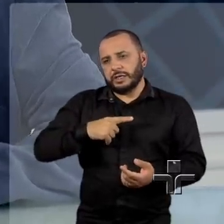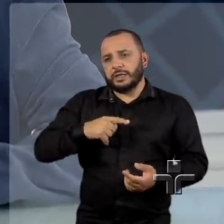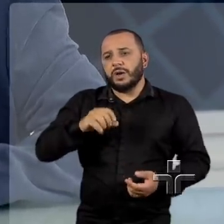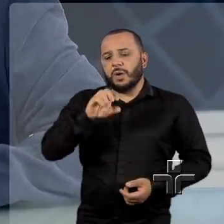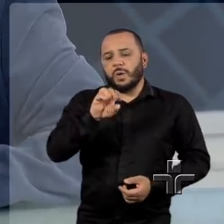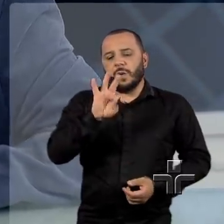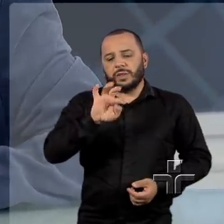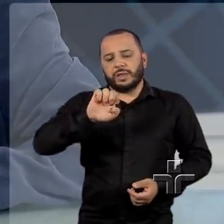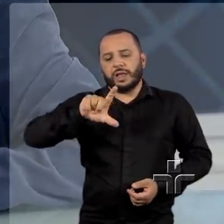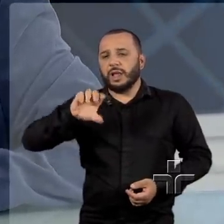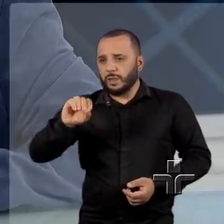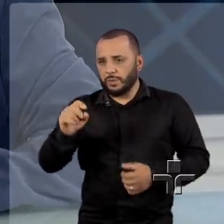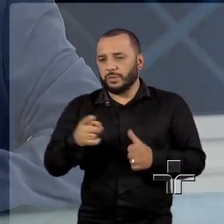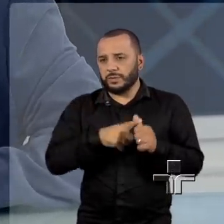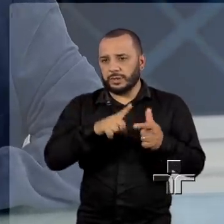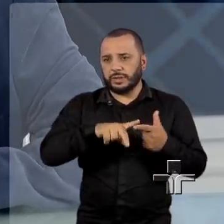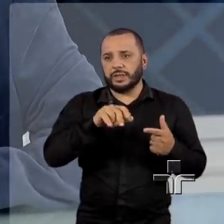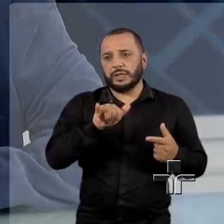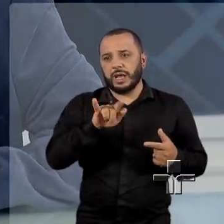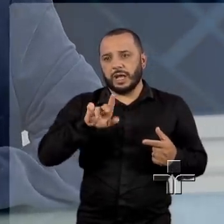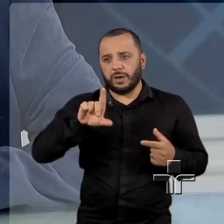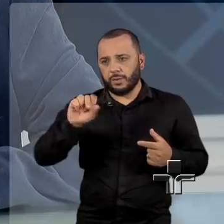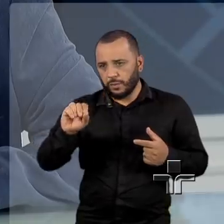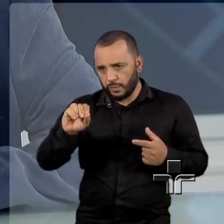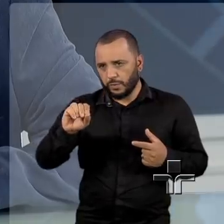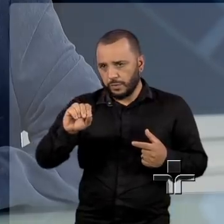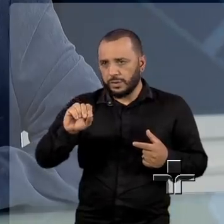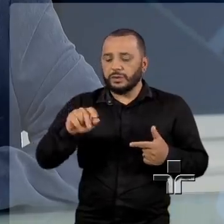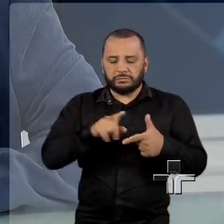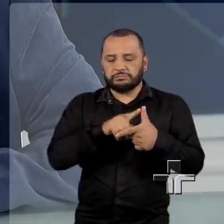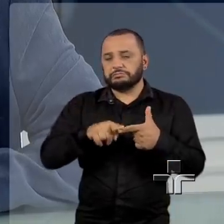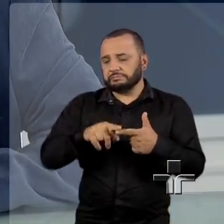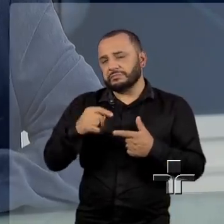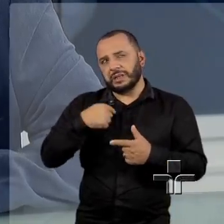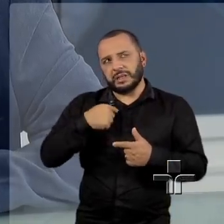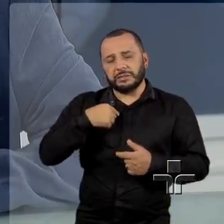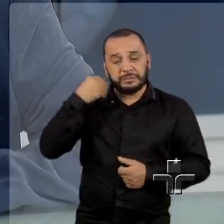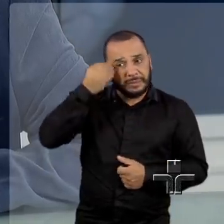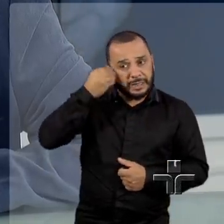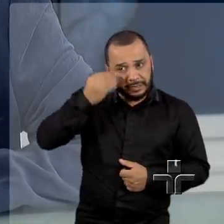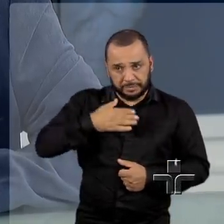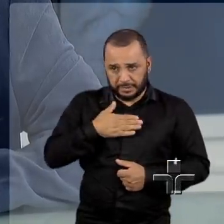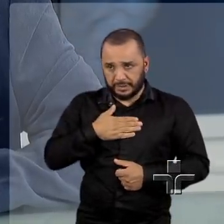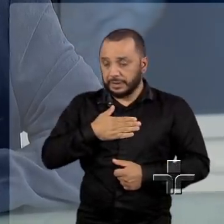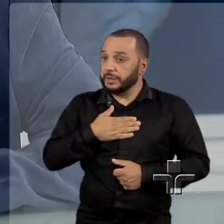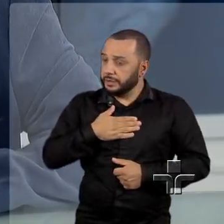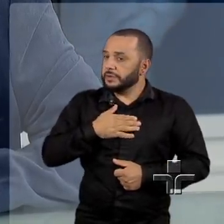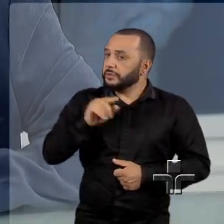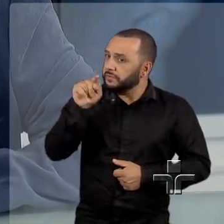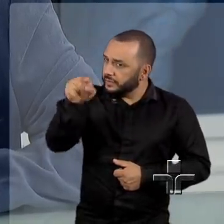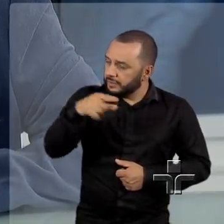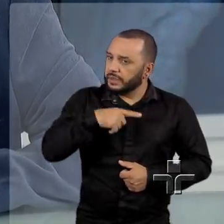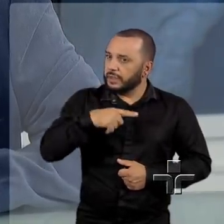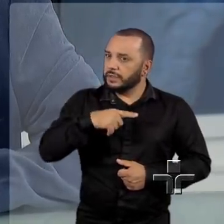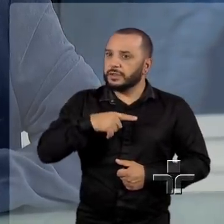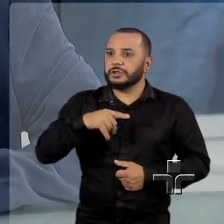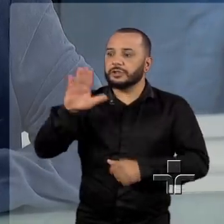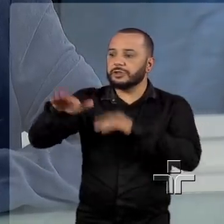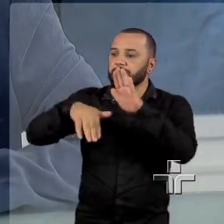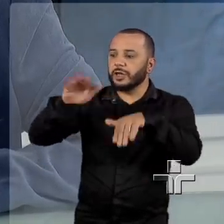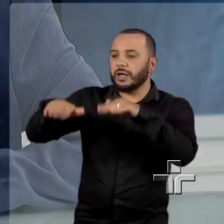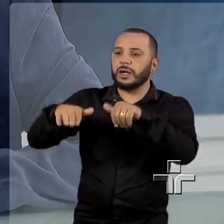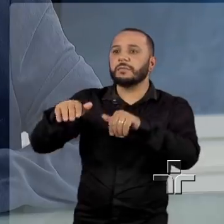Otelo, Iago. A minha experiência, acho que não é só a minha, é de que quando você leva os alunos